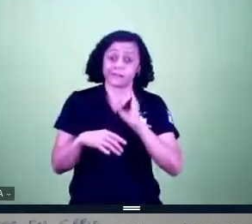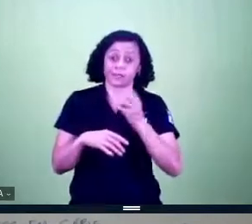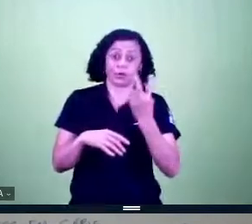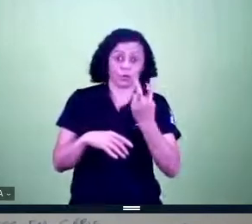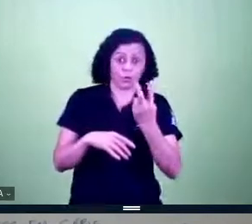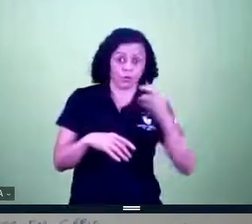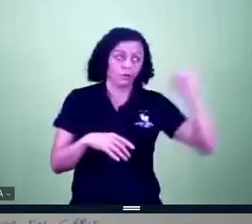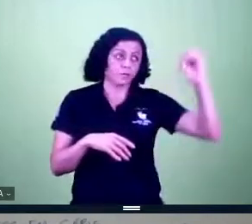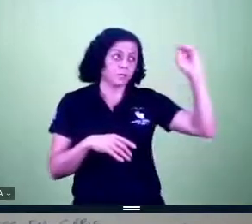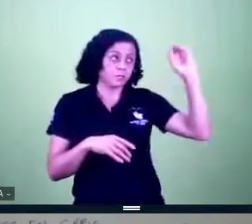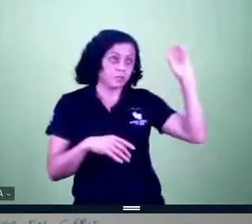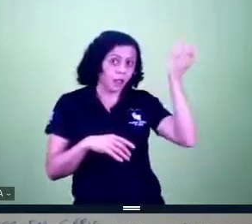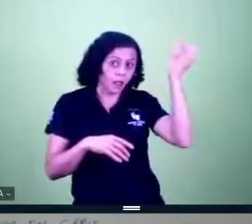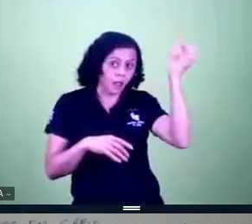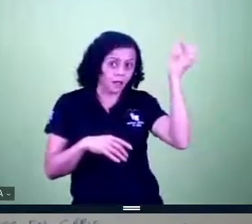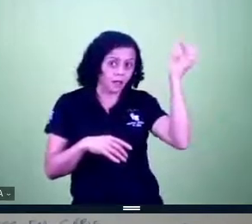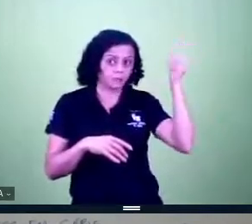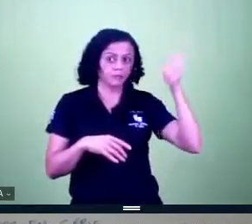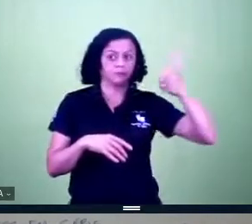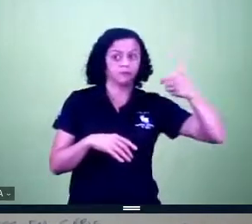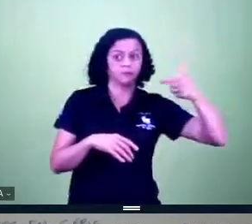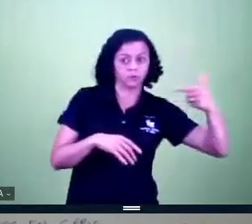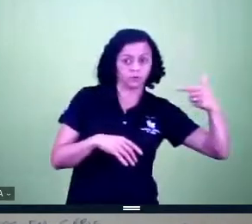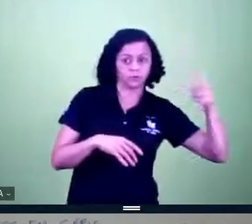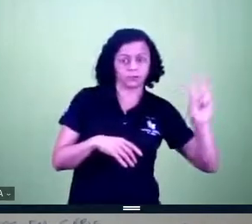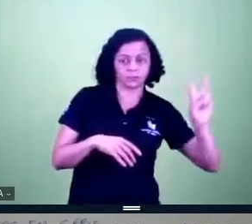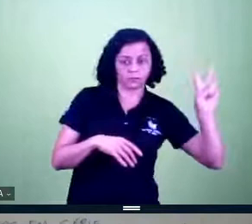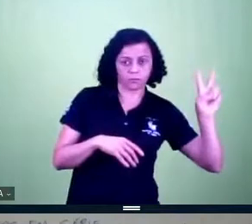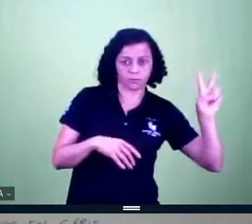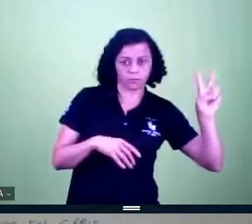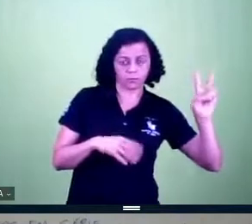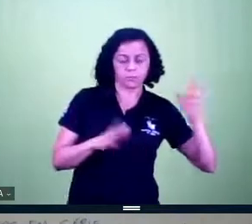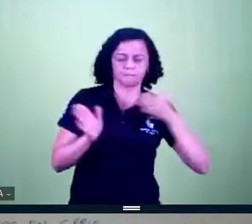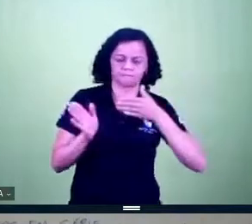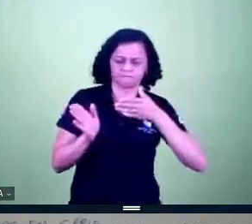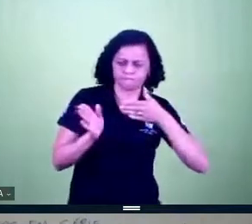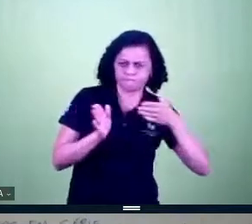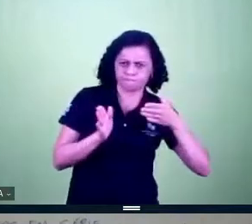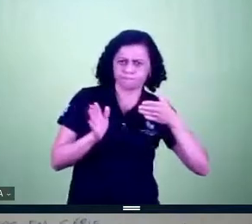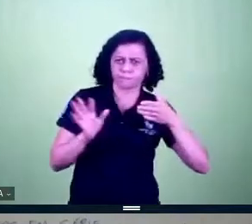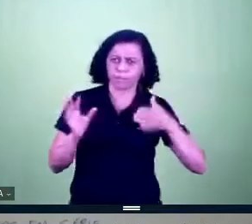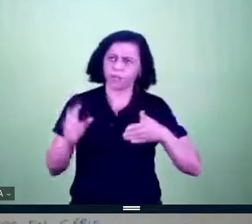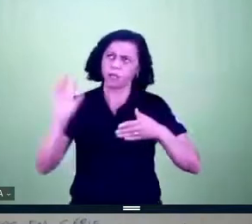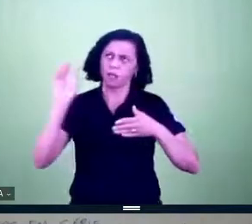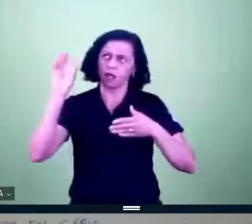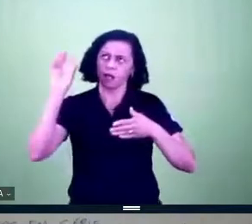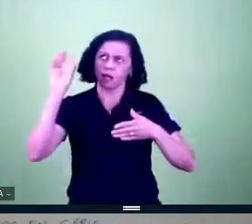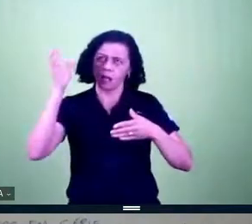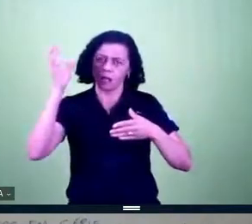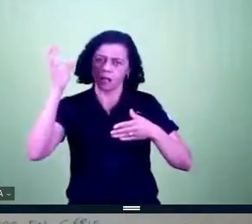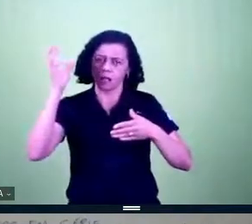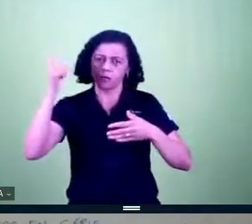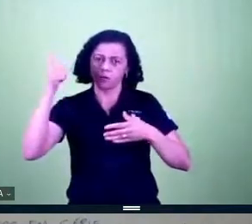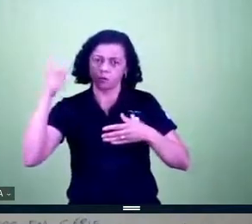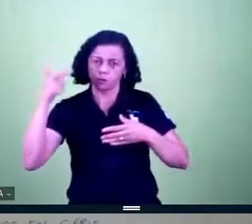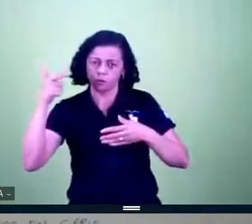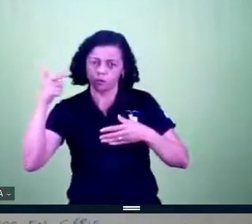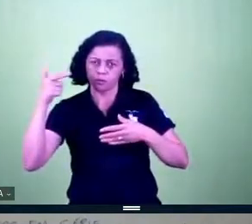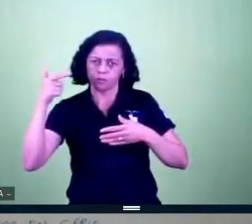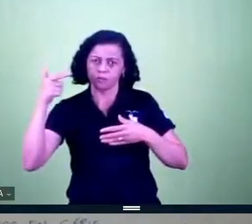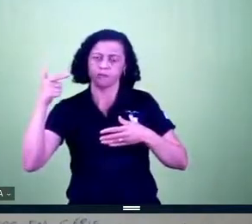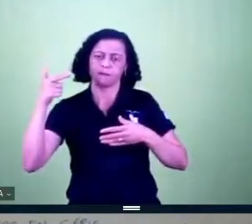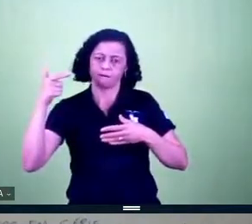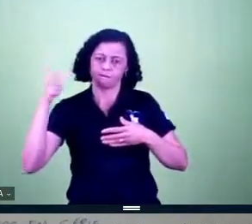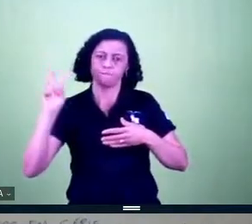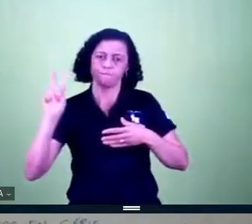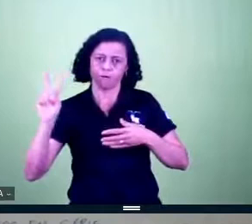série, cada uma vai receber 12 volts. Eu vou ter 24 volts na minha fonte. A primeira lâmpada vai receber 12, a segunda lâmpada vai